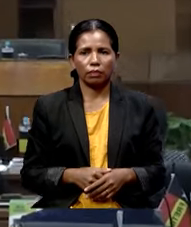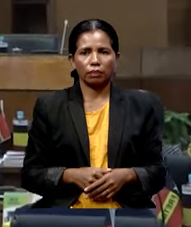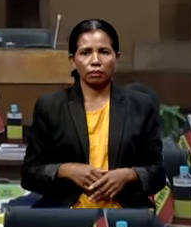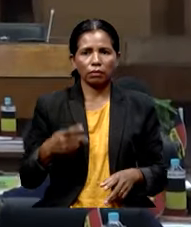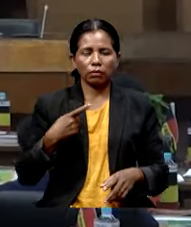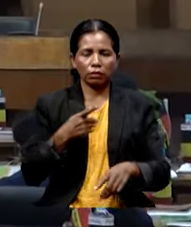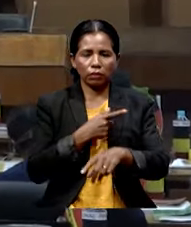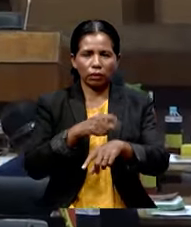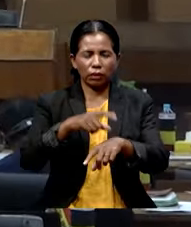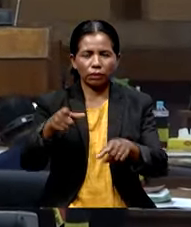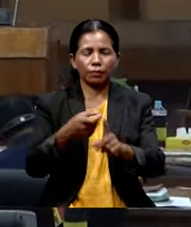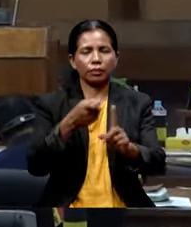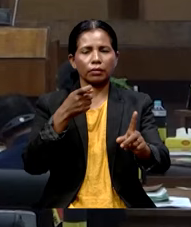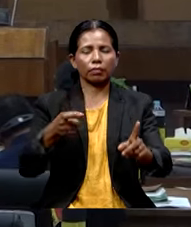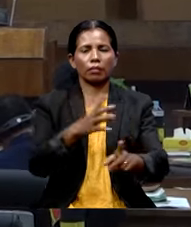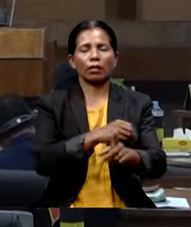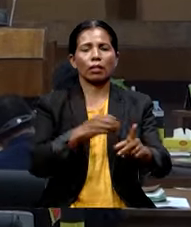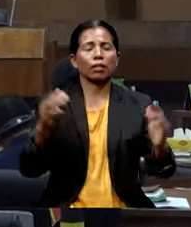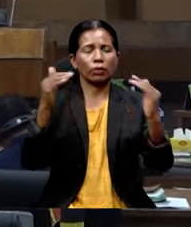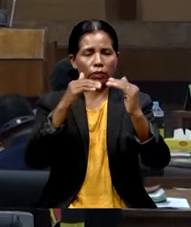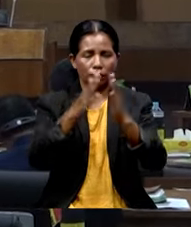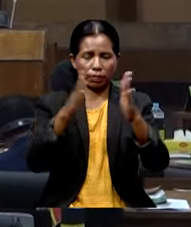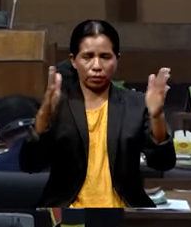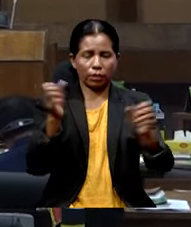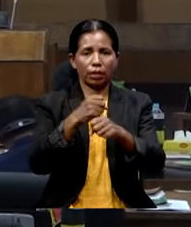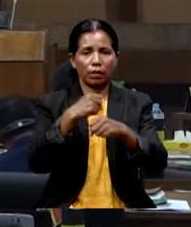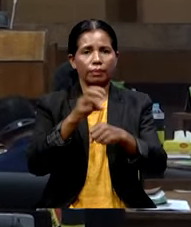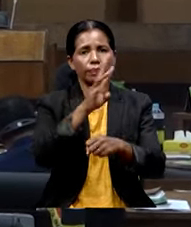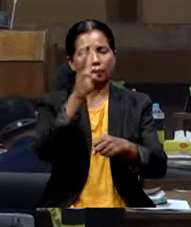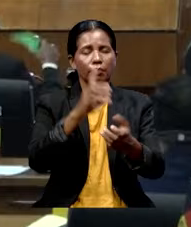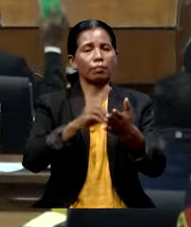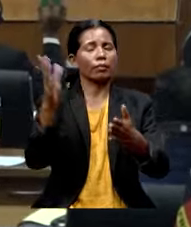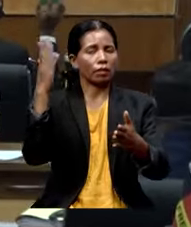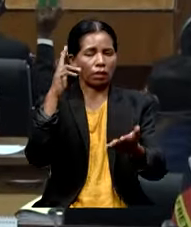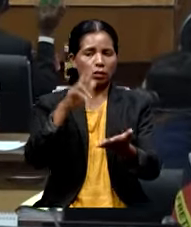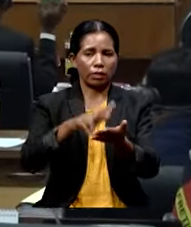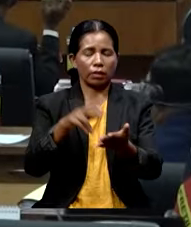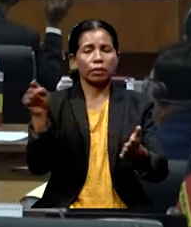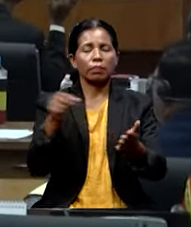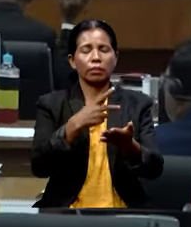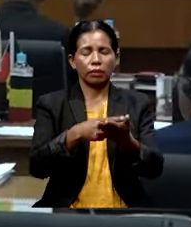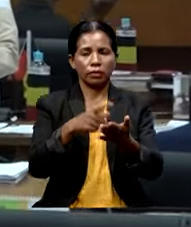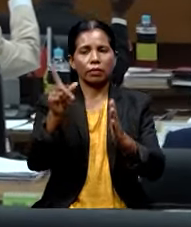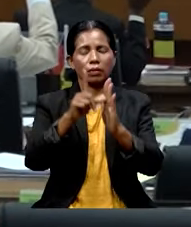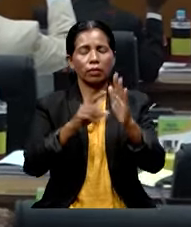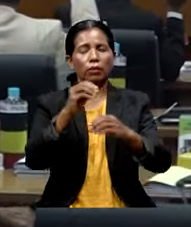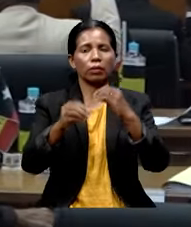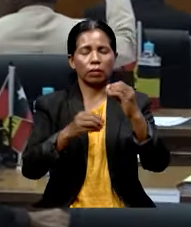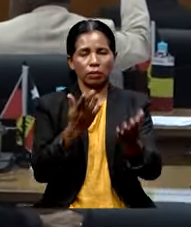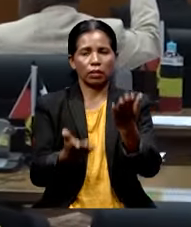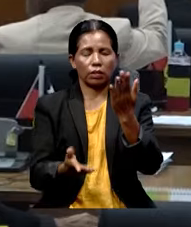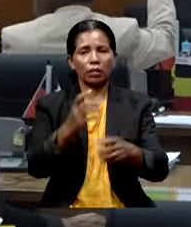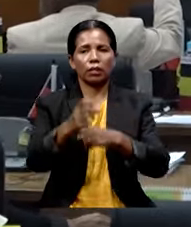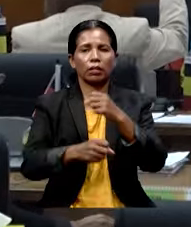Parlamento Nacional e Rússia Plenária Extraordinária, Nebehalau e a quarta semana Kutuk, aprovou um projeto de resolução com abateto fiscal